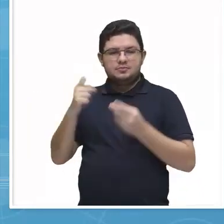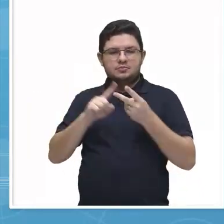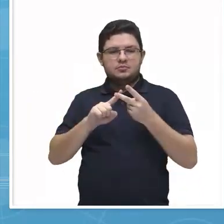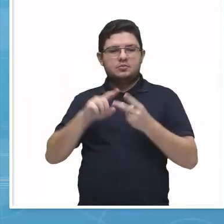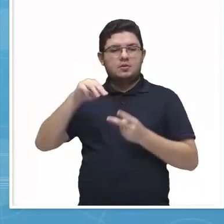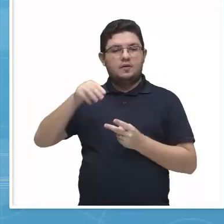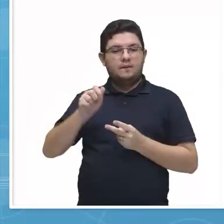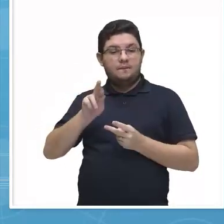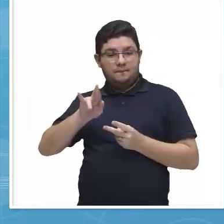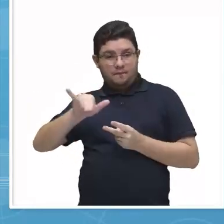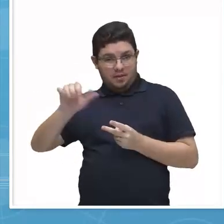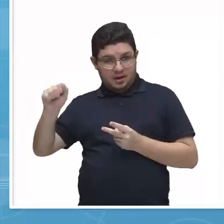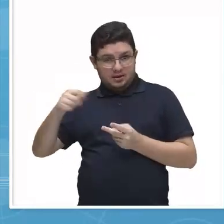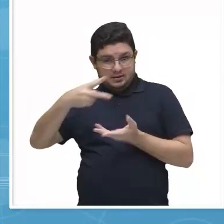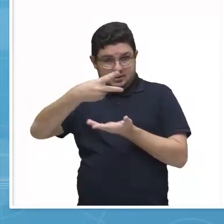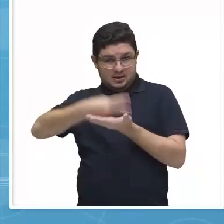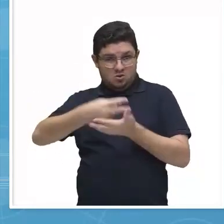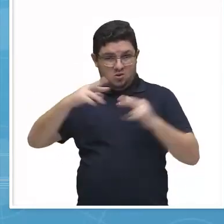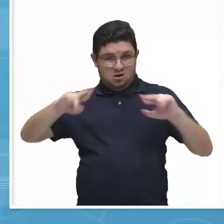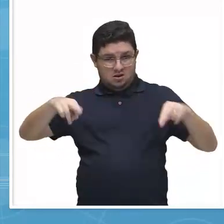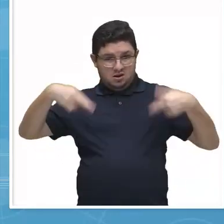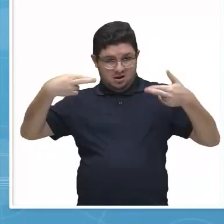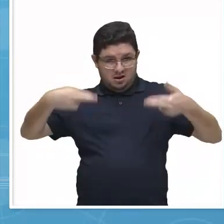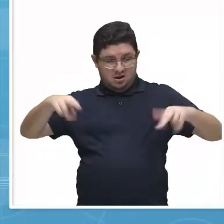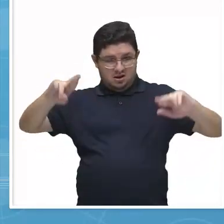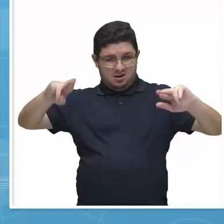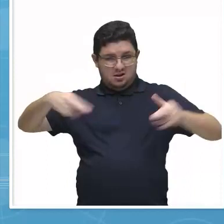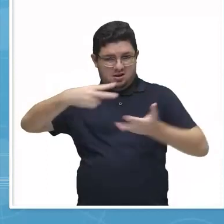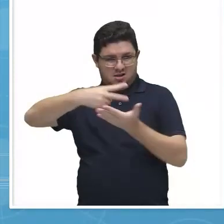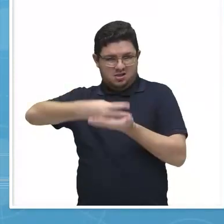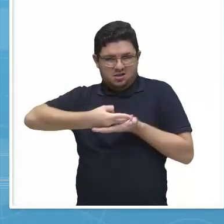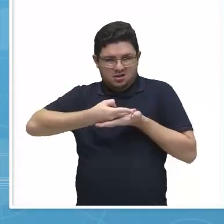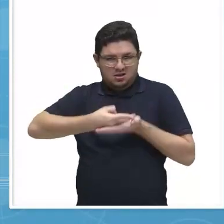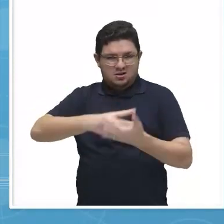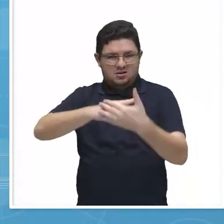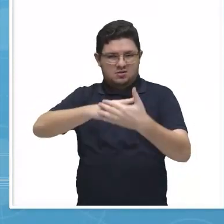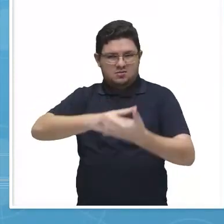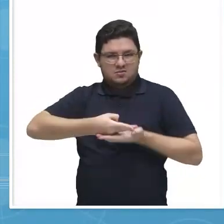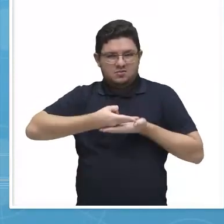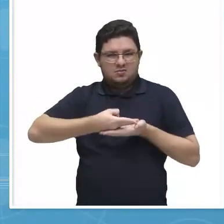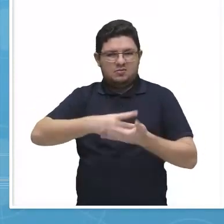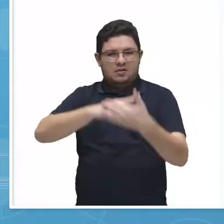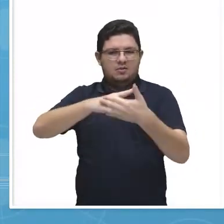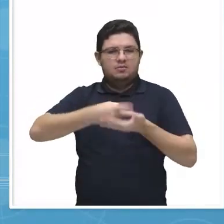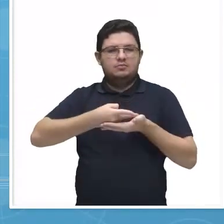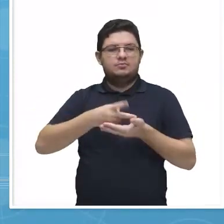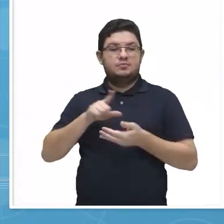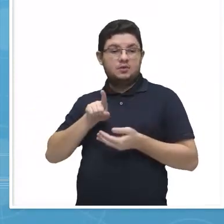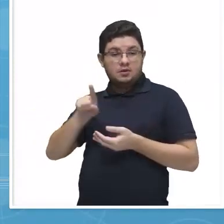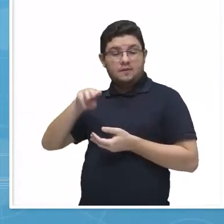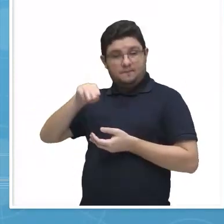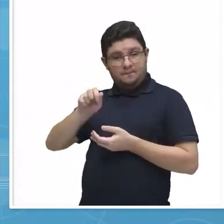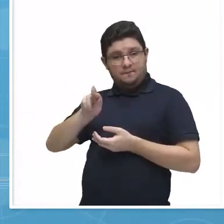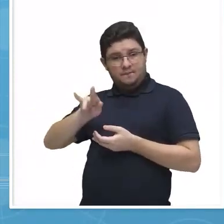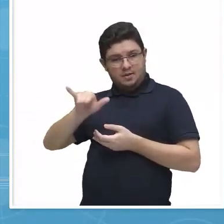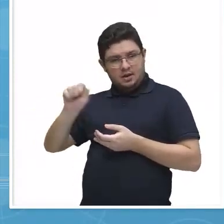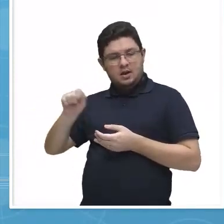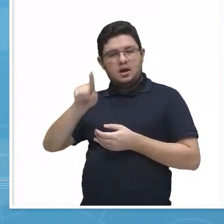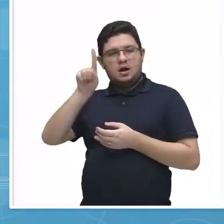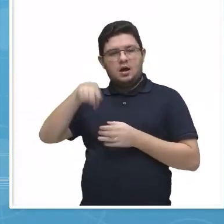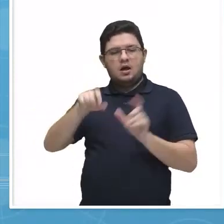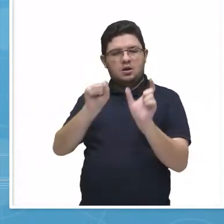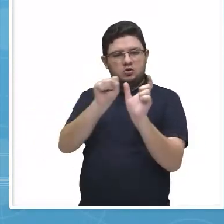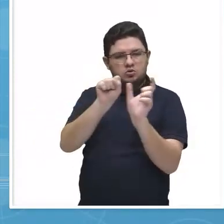sujeito, deitou na rede é o predicado. Que tipo de verbo é esse? Verbo intransitivo. Por